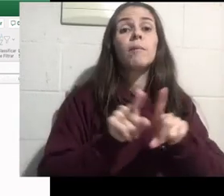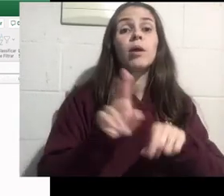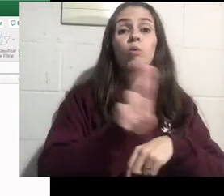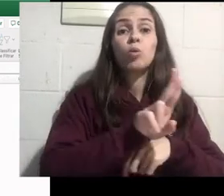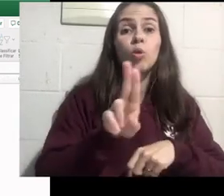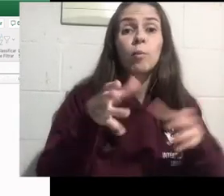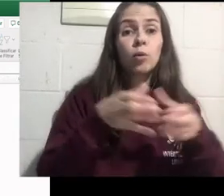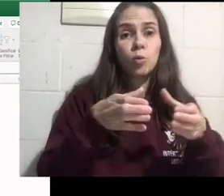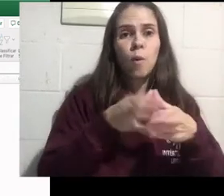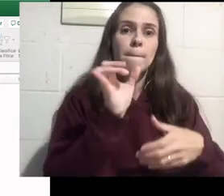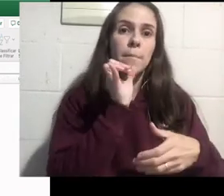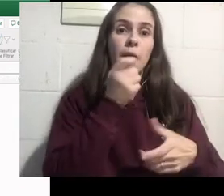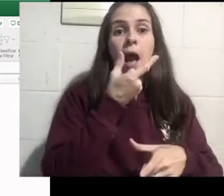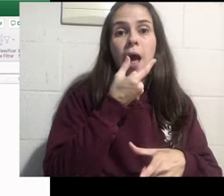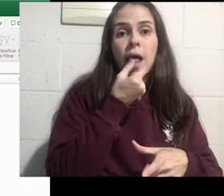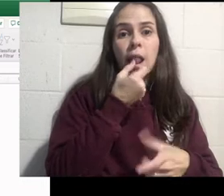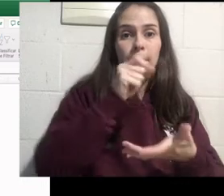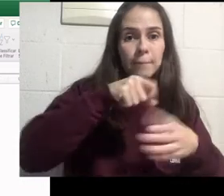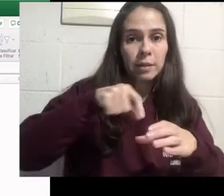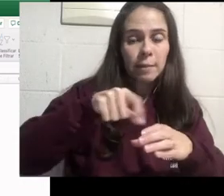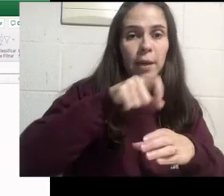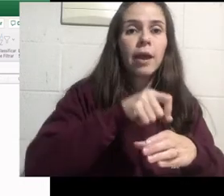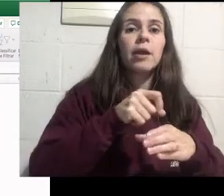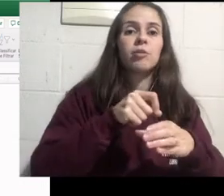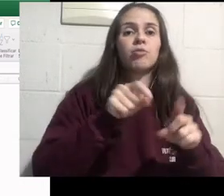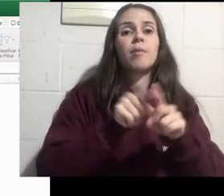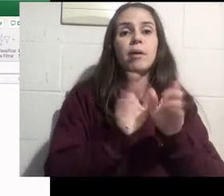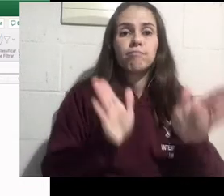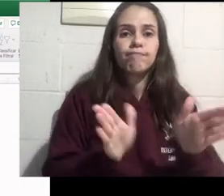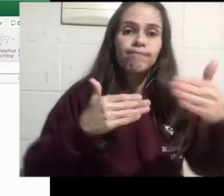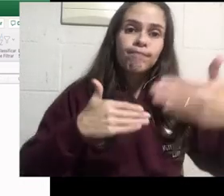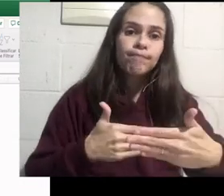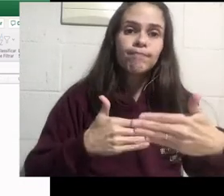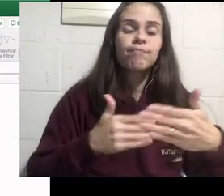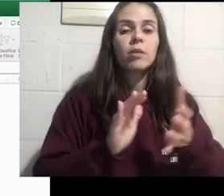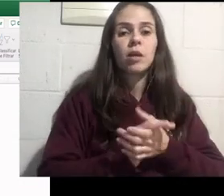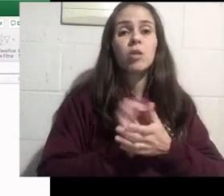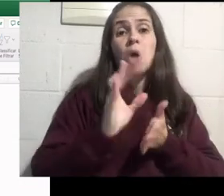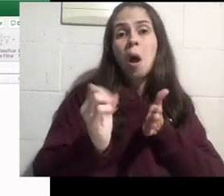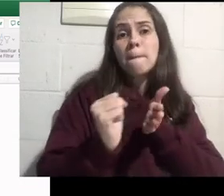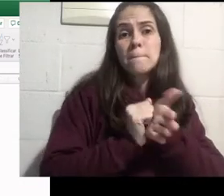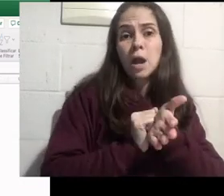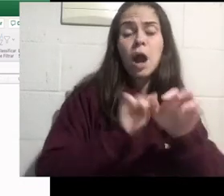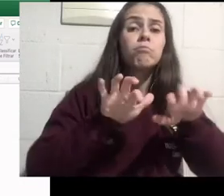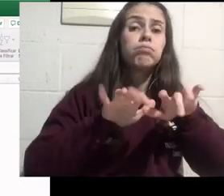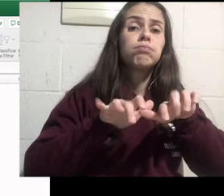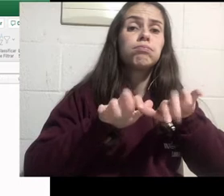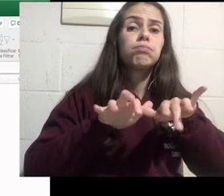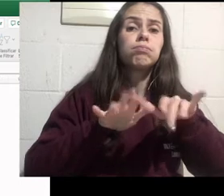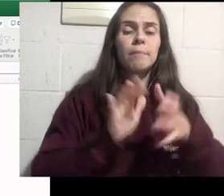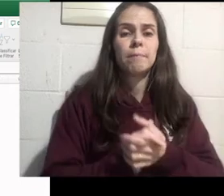elaborando. Por exemplo, lápis semente, cachepô, então é só apagar aqui, né? E